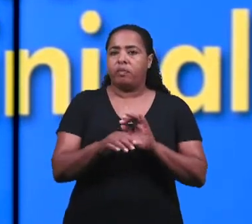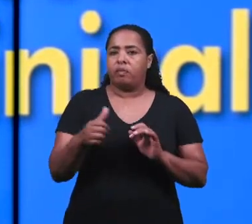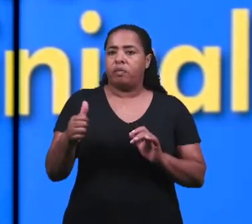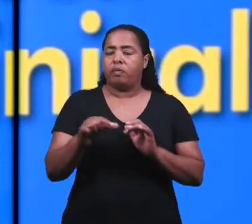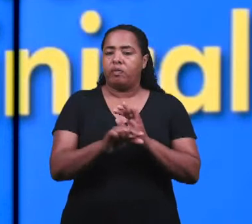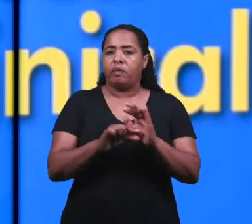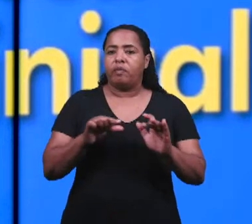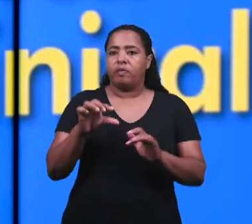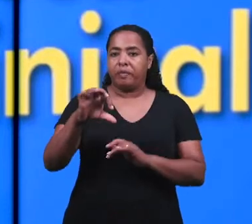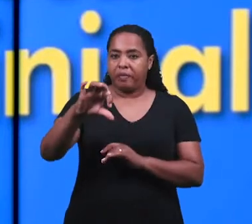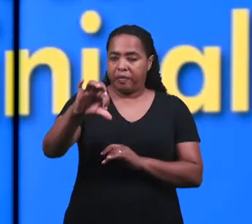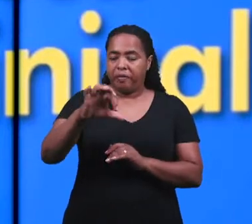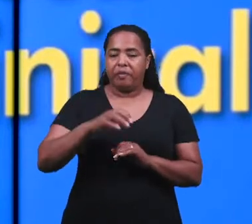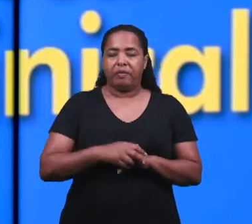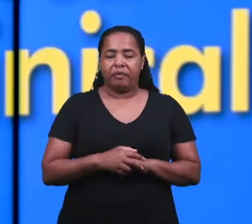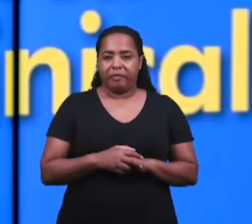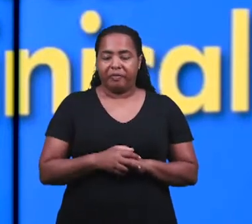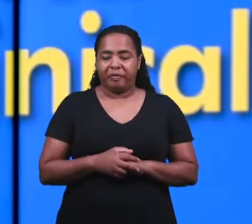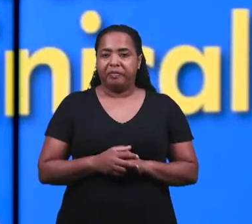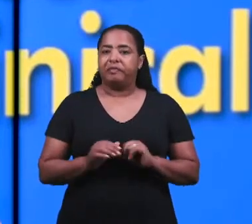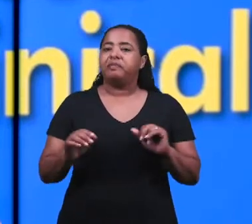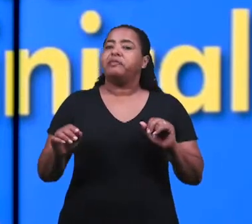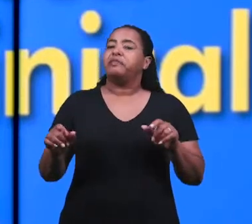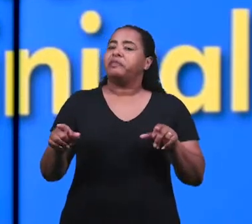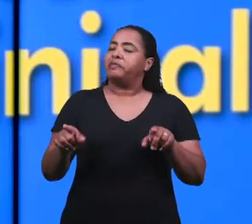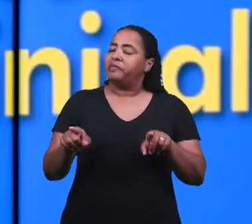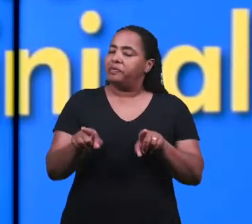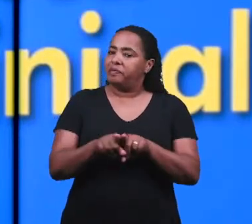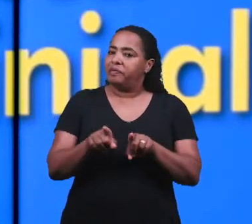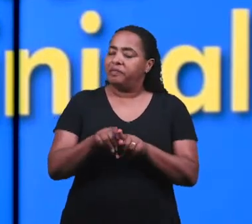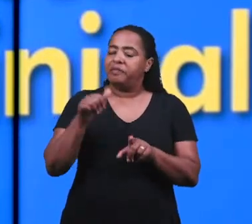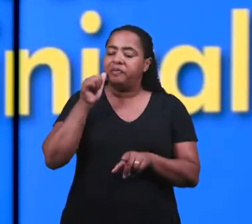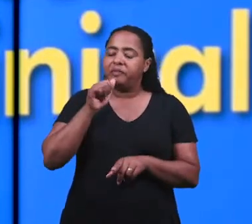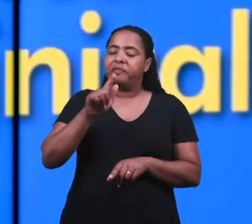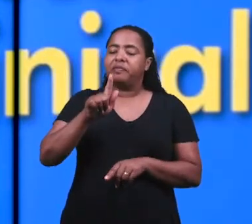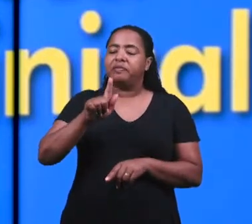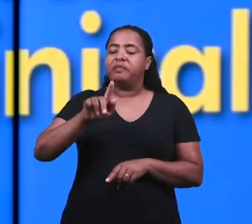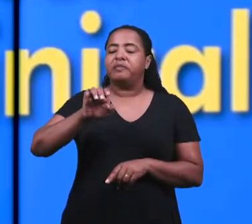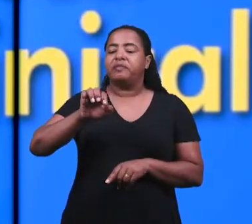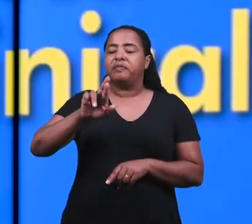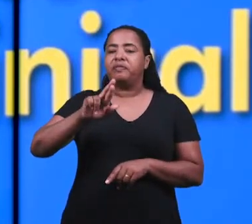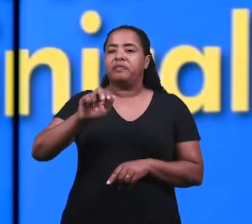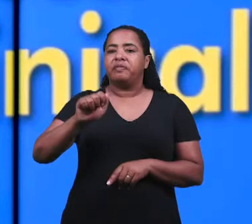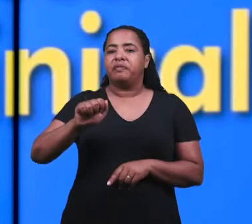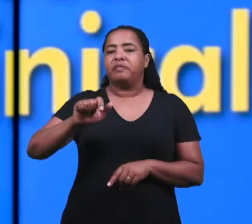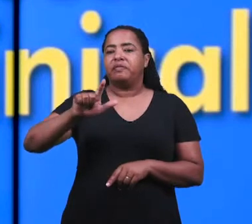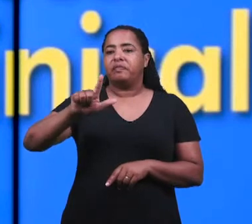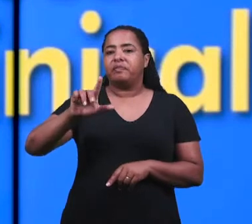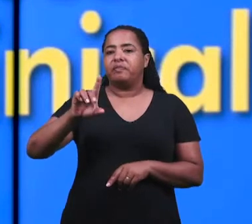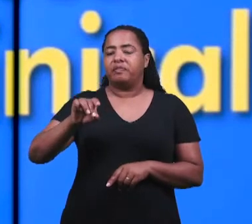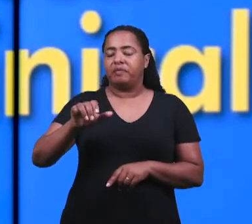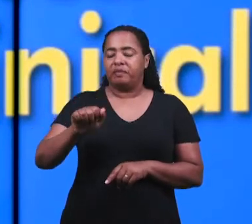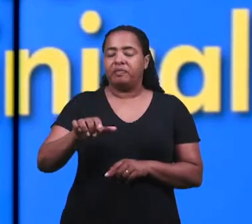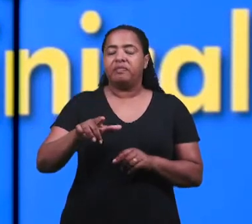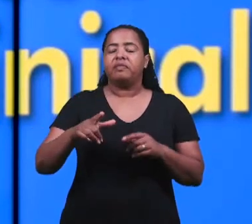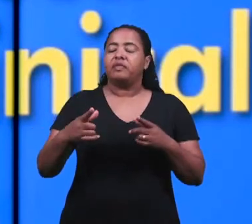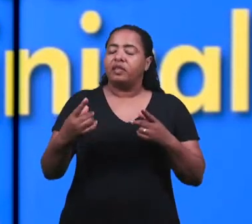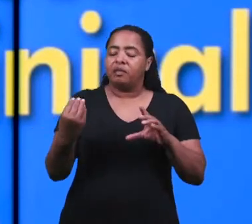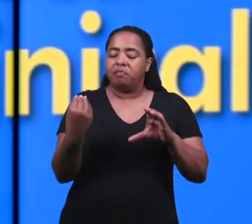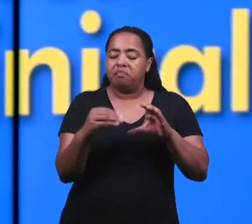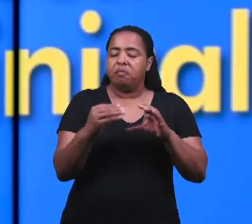1, versículo 9. Também a nossa irmã Geralda, de lá da igreja em Brasília, uma colocação muito bem